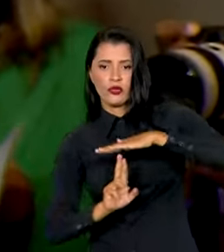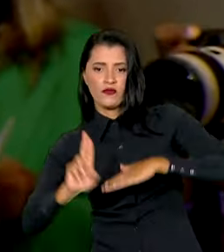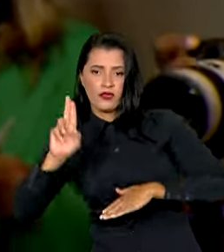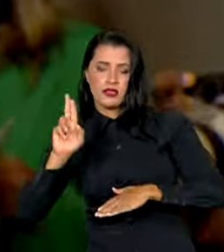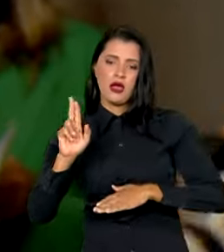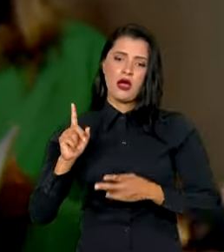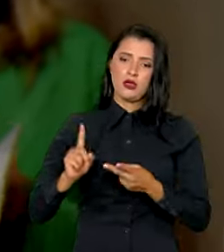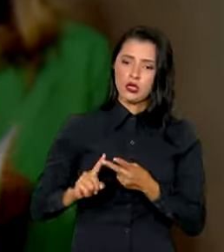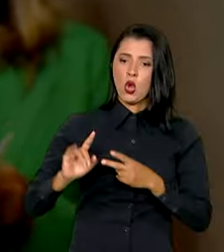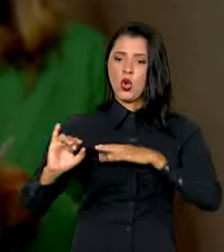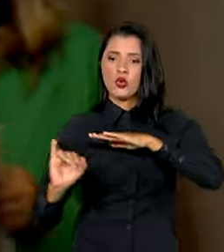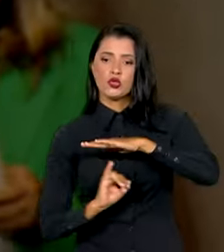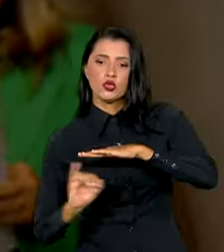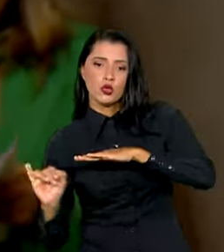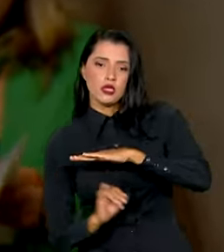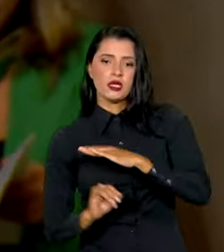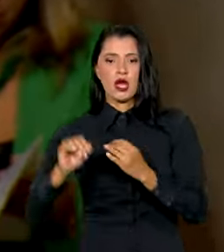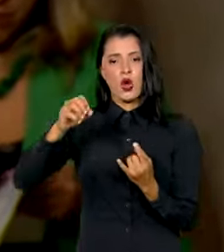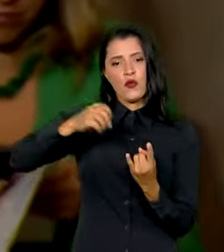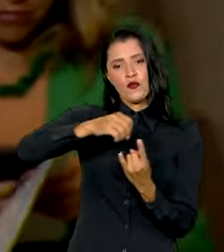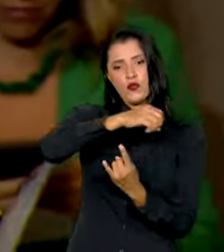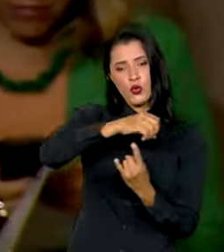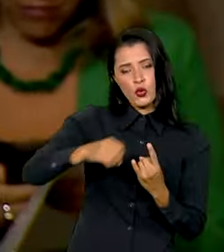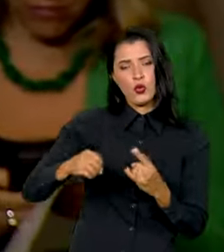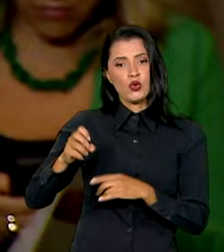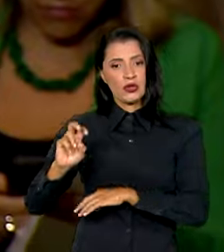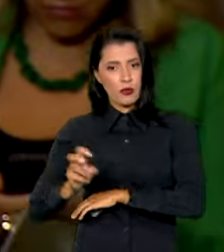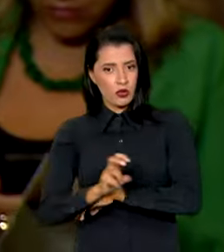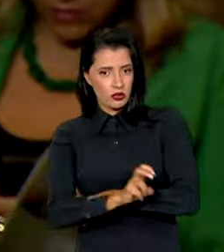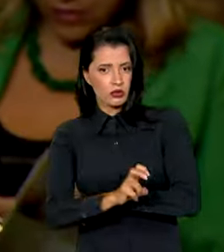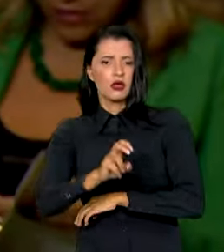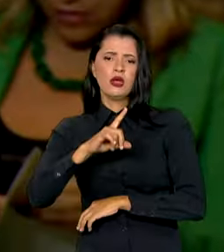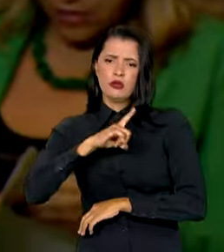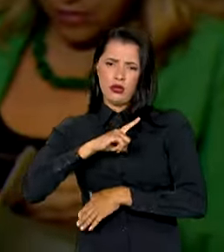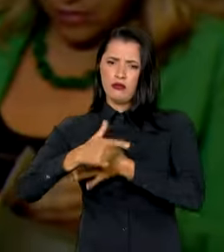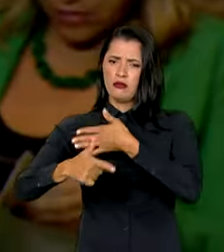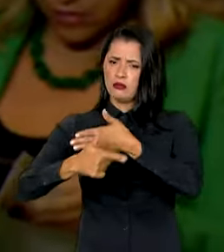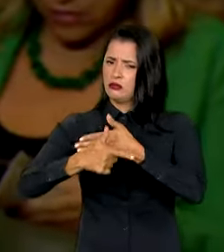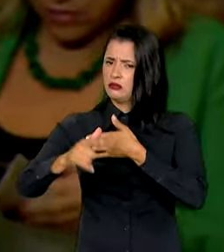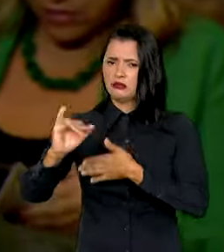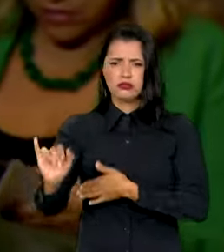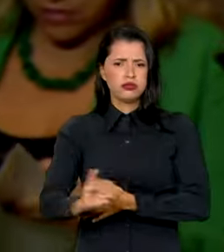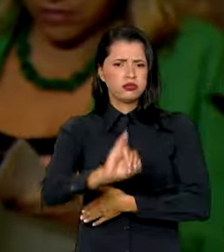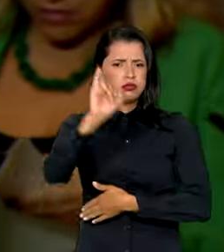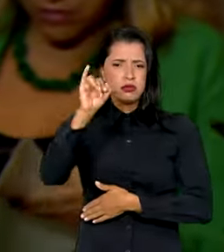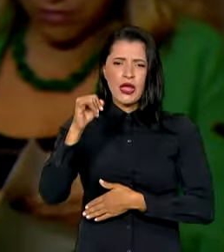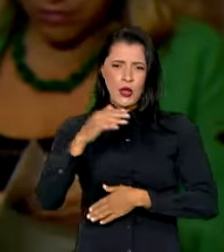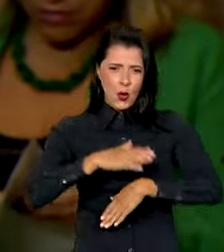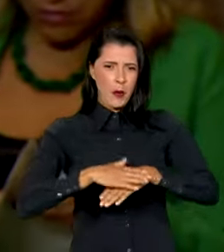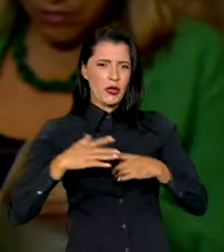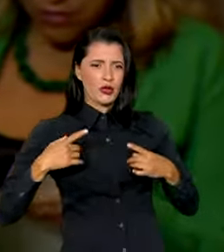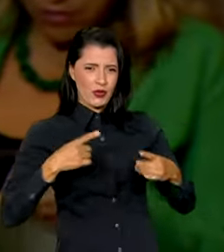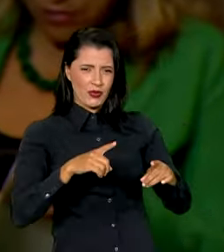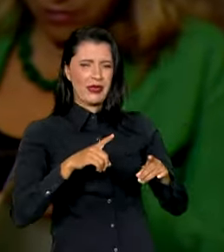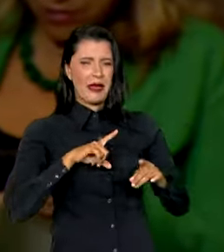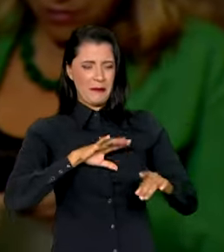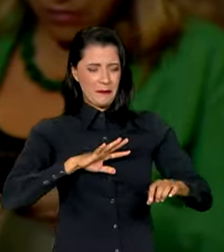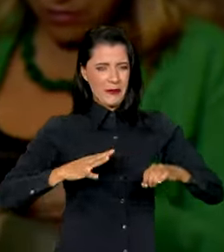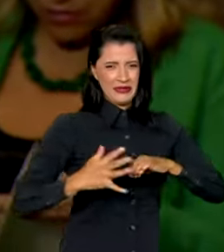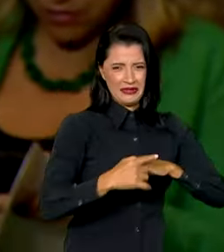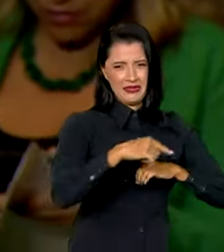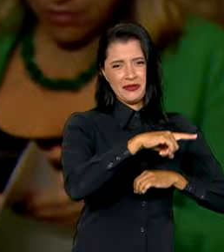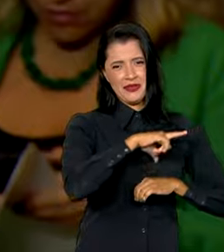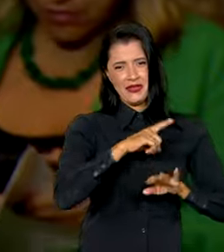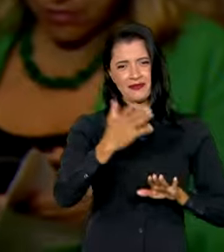com instituições como Fiocruz e Butantan, tiveram um papel tão central no enfrentamento à pandemia. Bom,